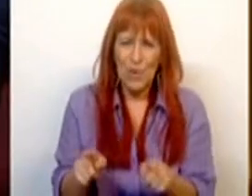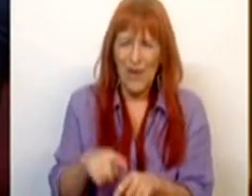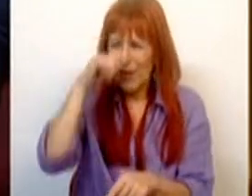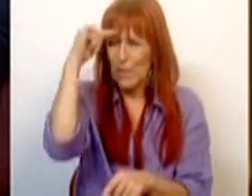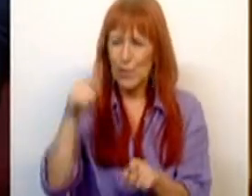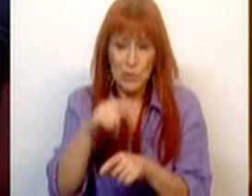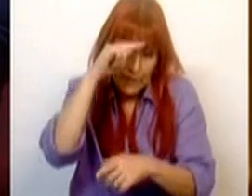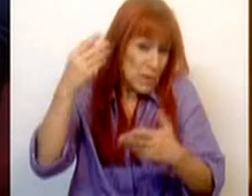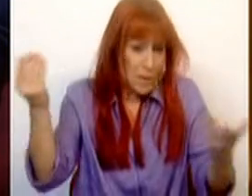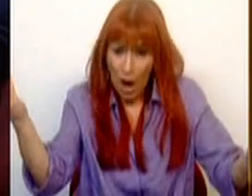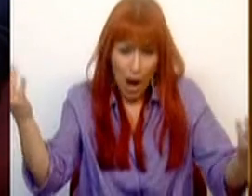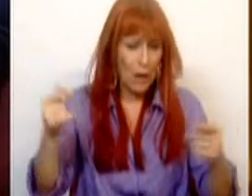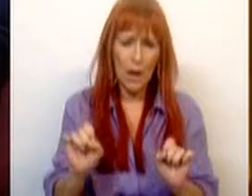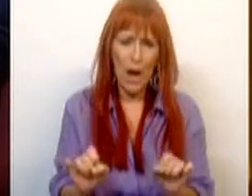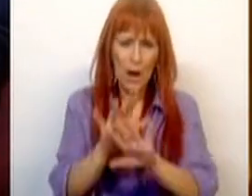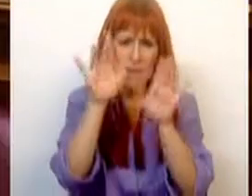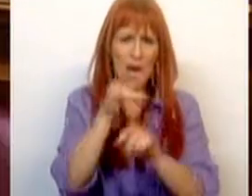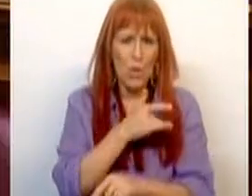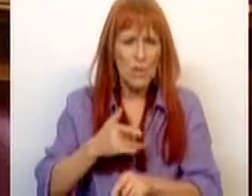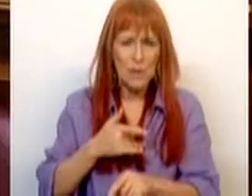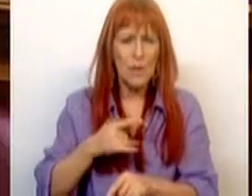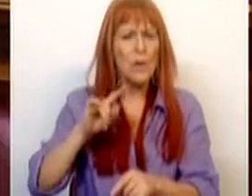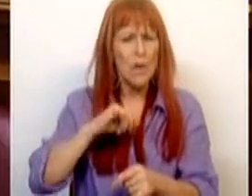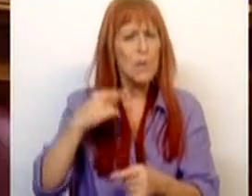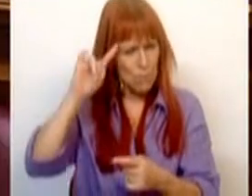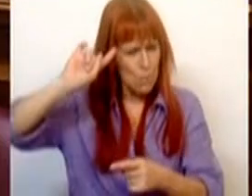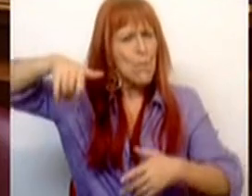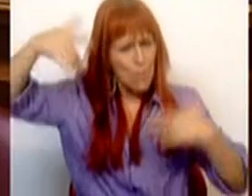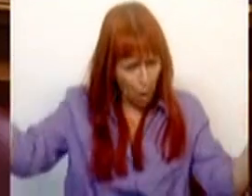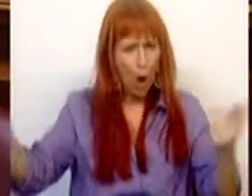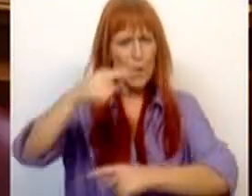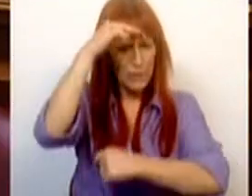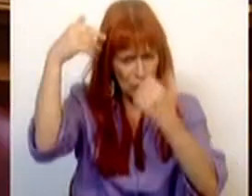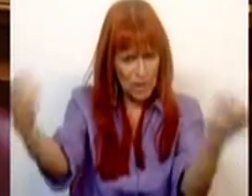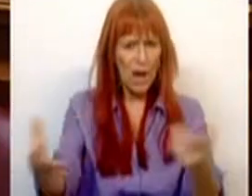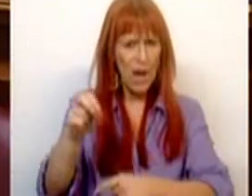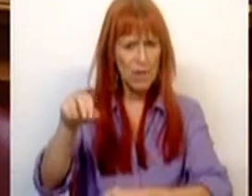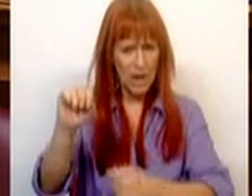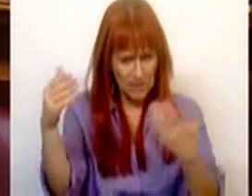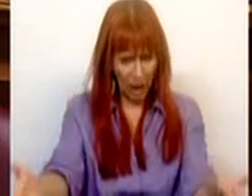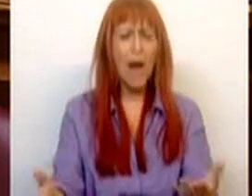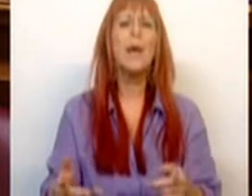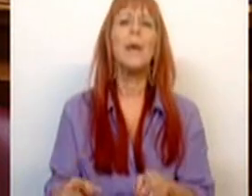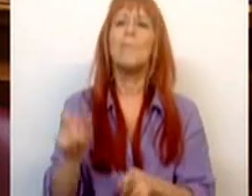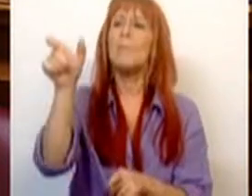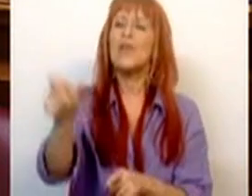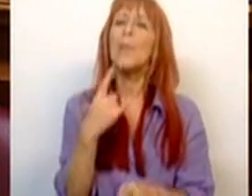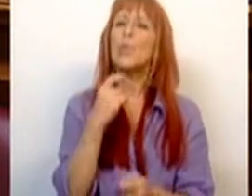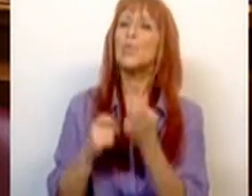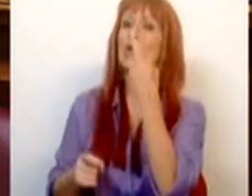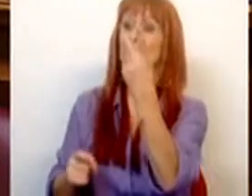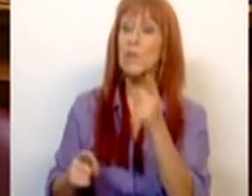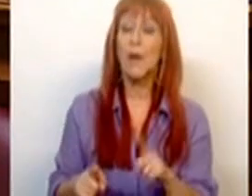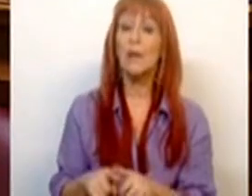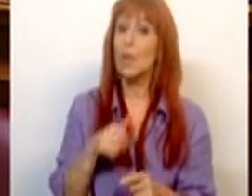há dificuldades. E claramente, na saúde, nós sempre reconhecemos dificuldades no SNS. Mas para si tinha duas perguntas, até